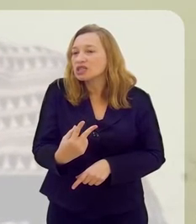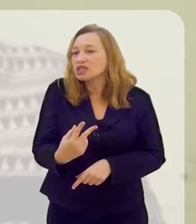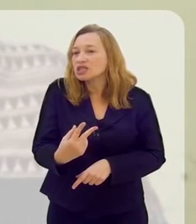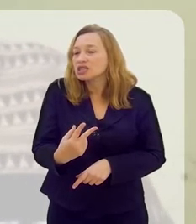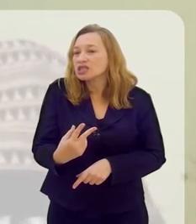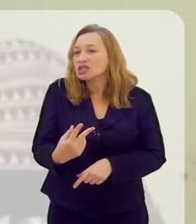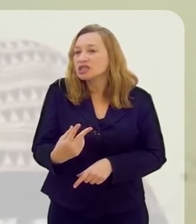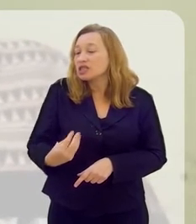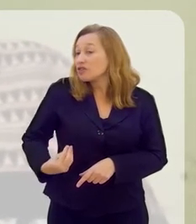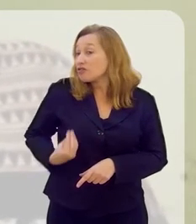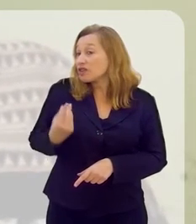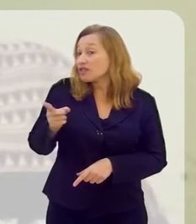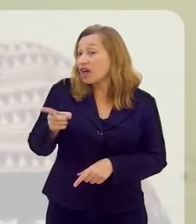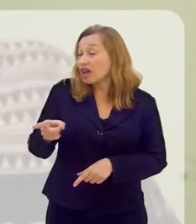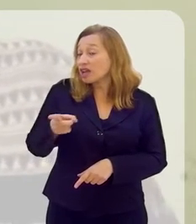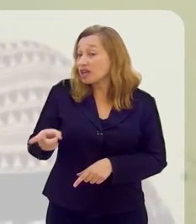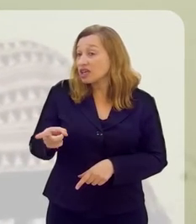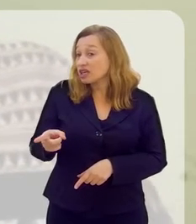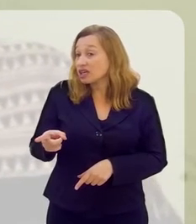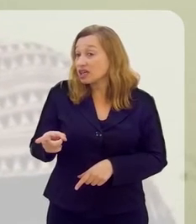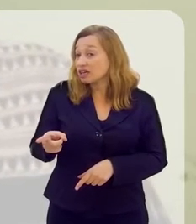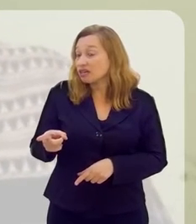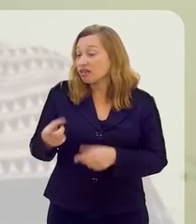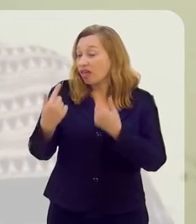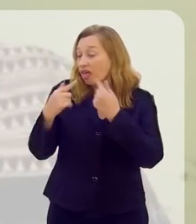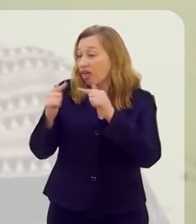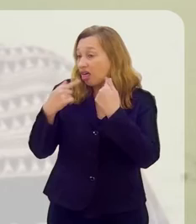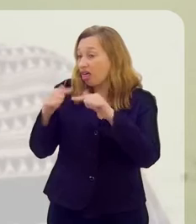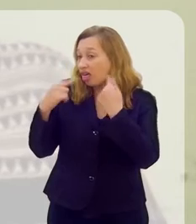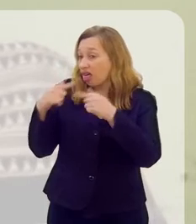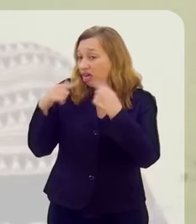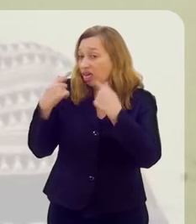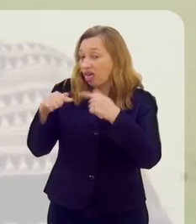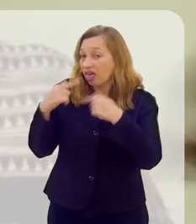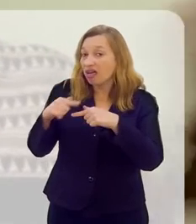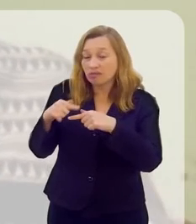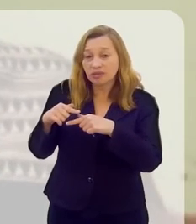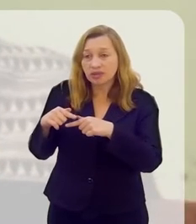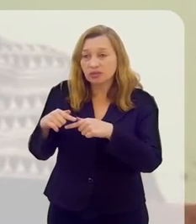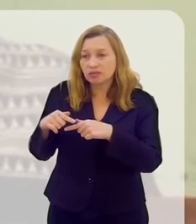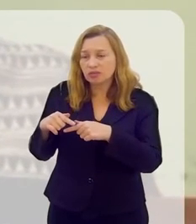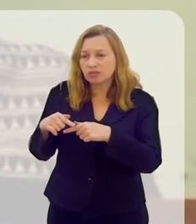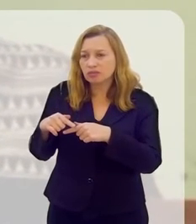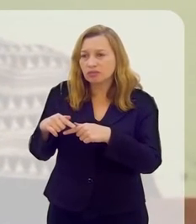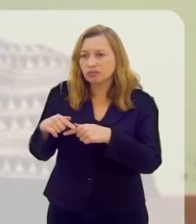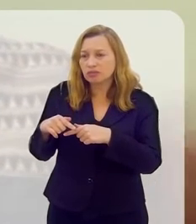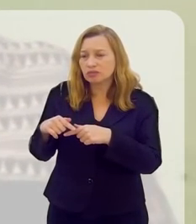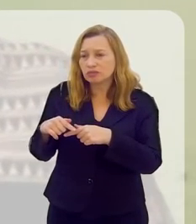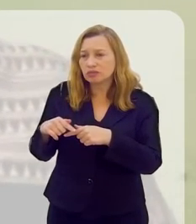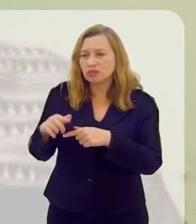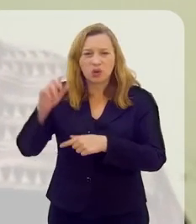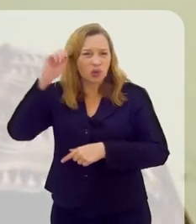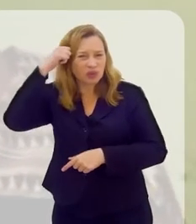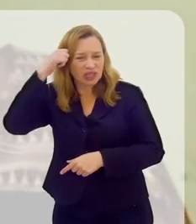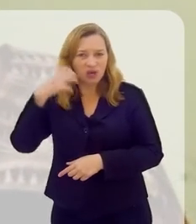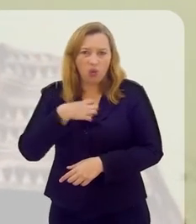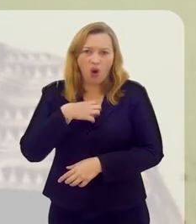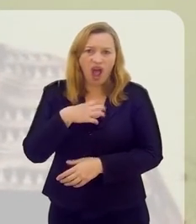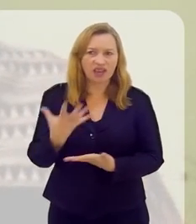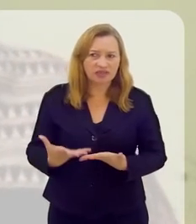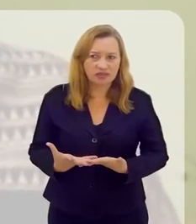de estar ali e estar sendo reclamando, né? O negro